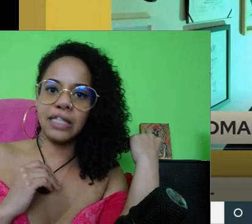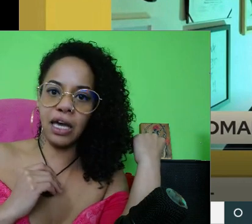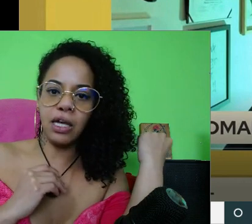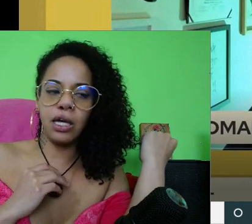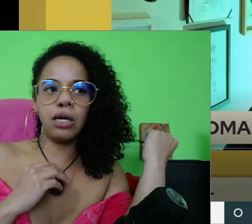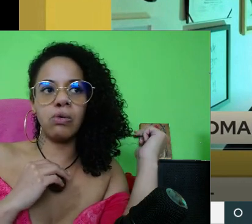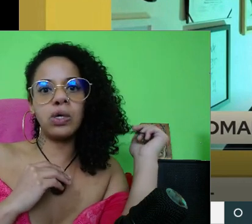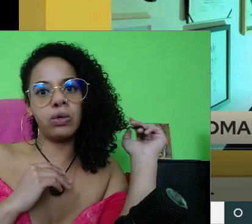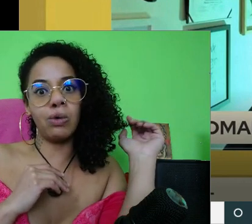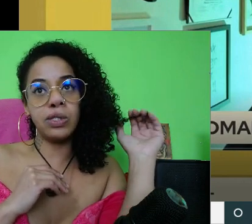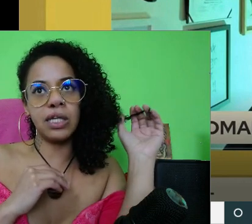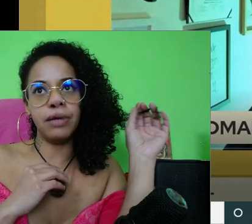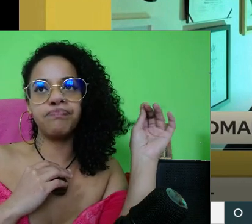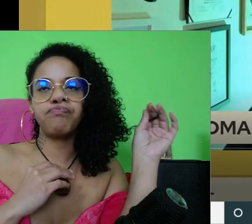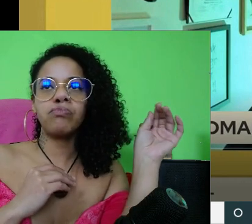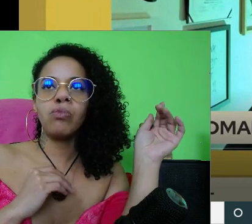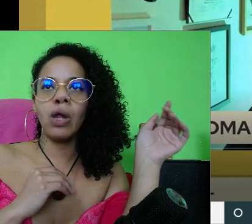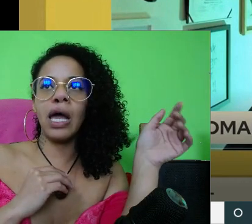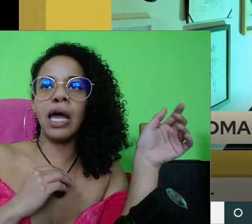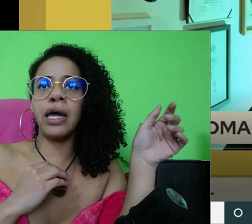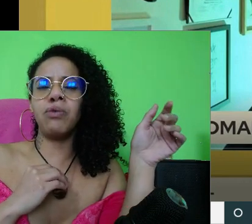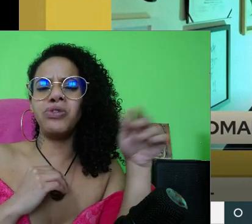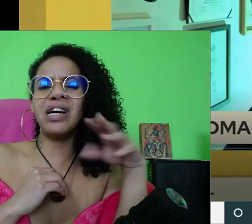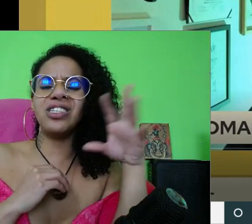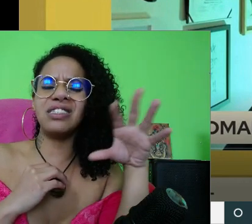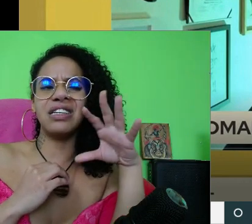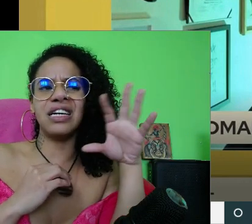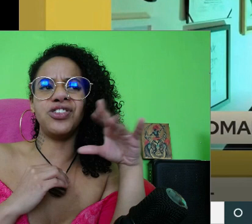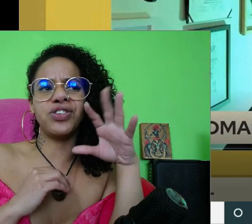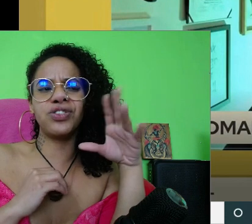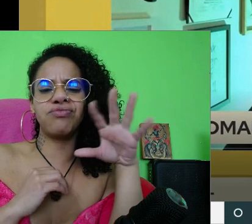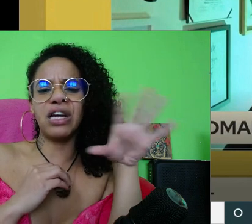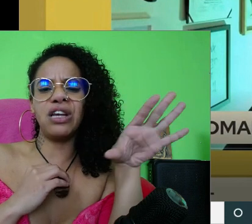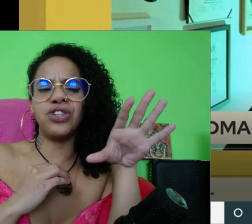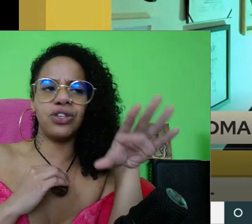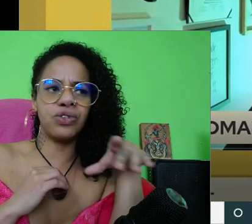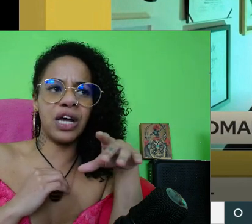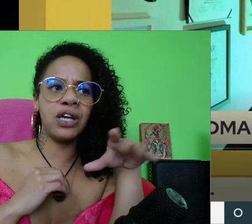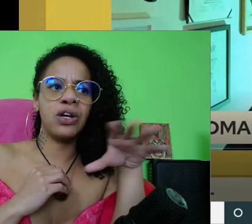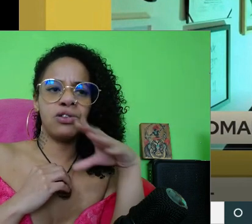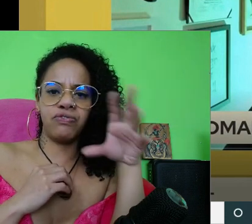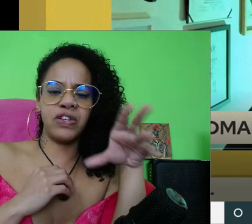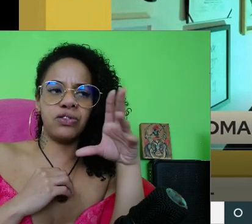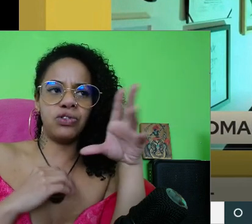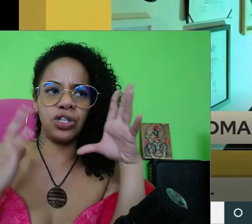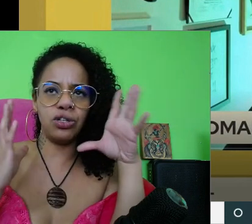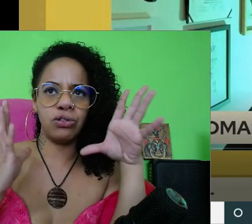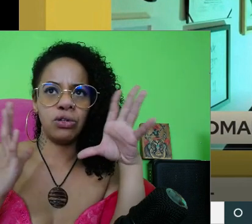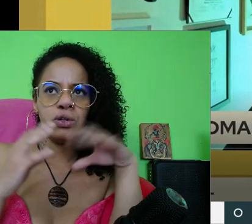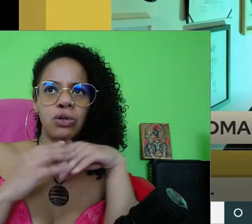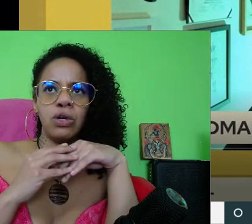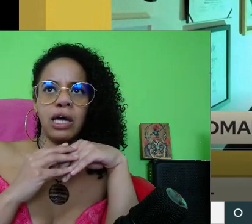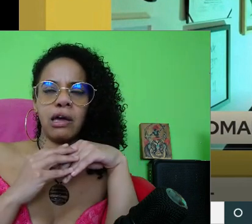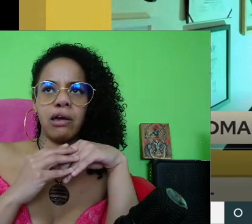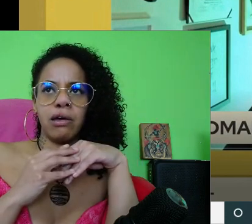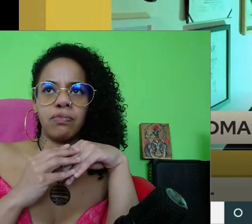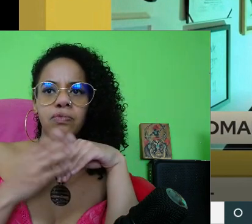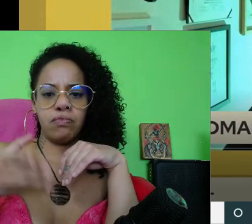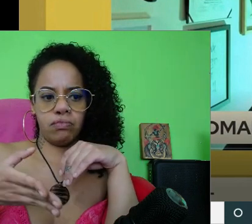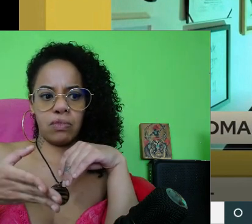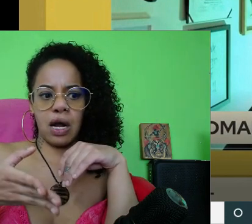o que eu sei e com que eu não sei humildade assim né gente daquele jeito né tô falando de